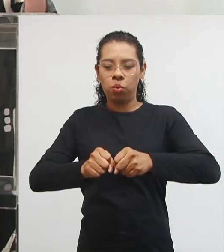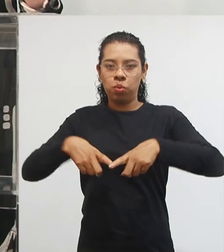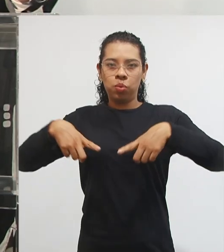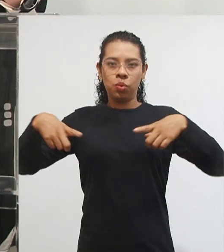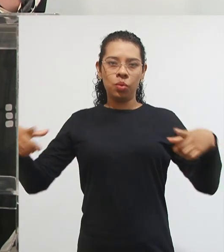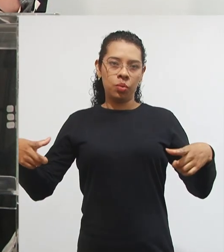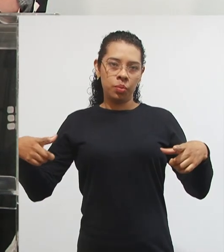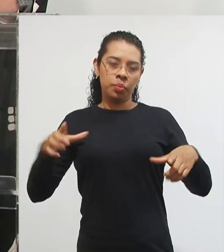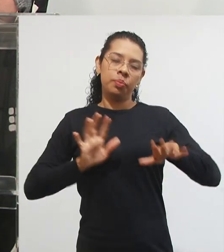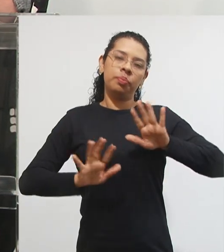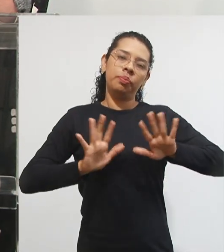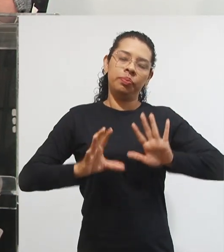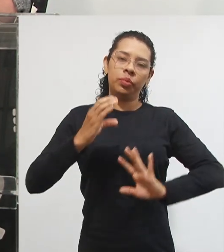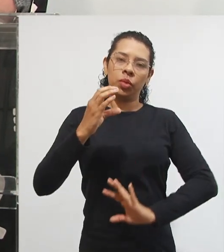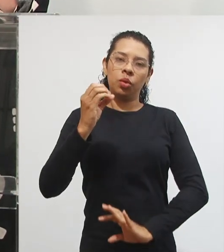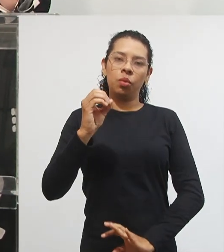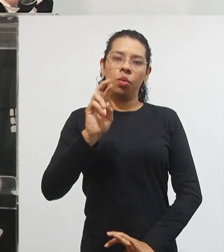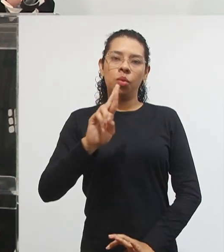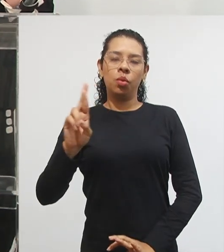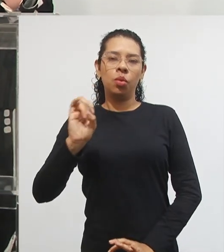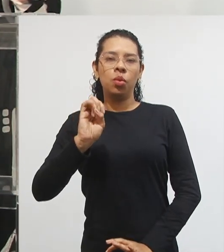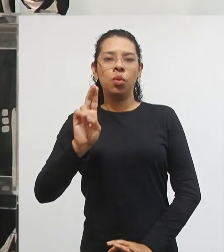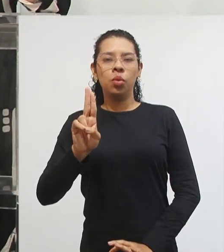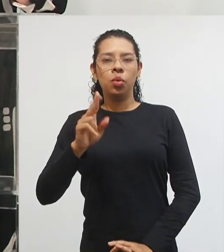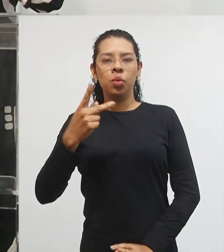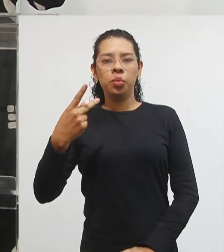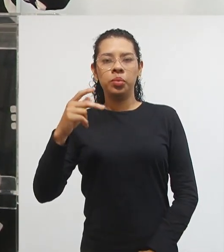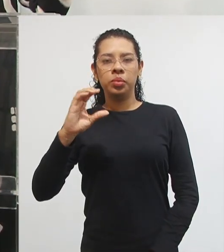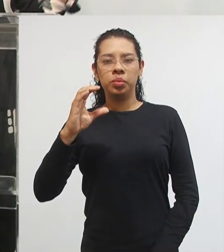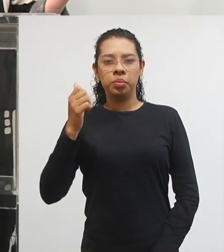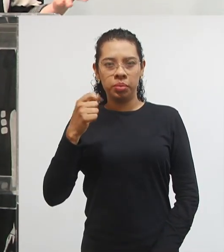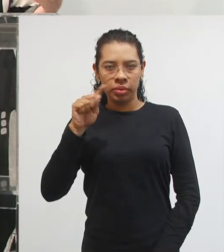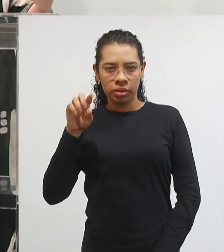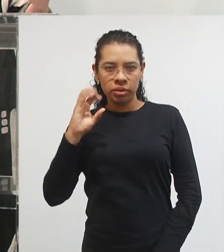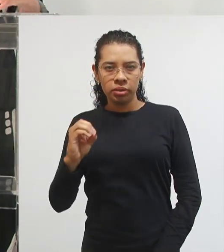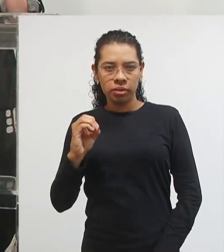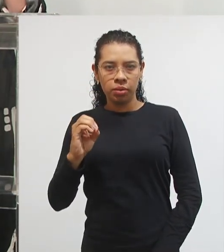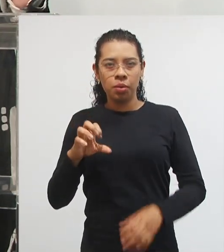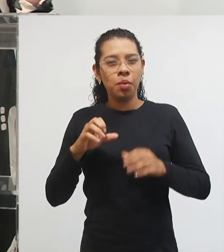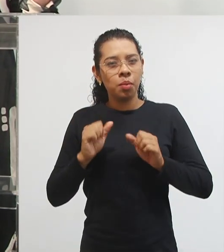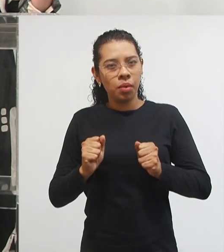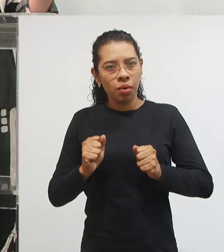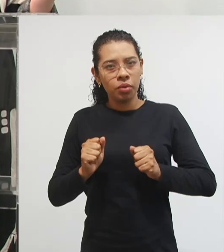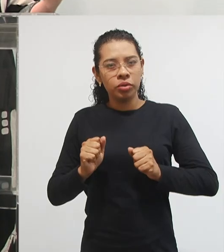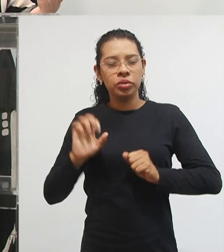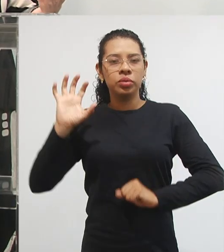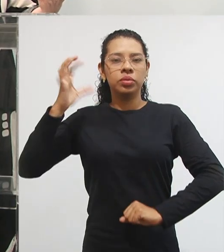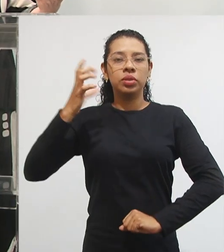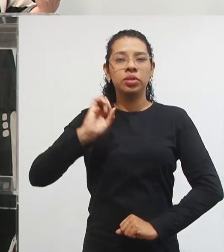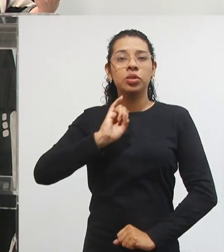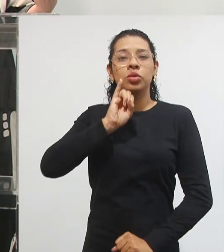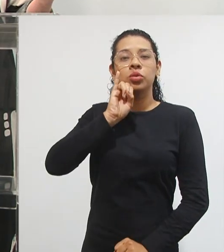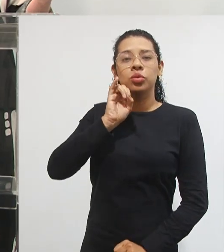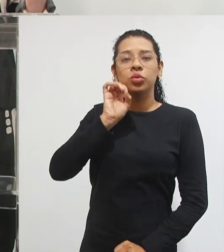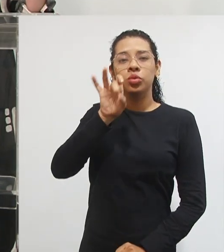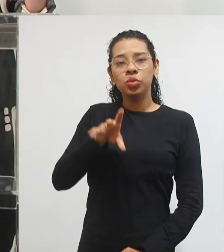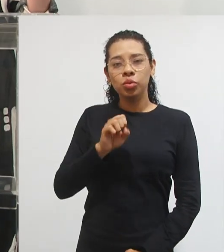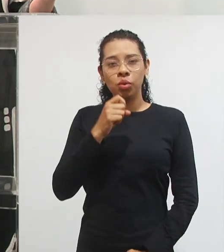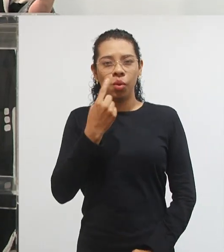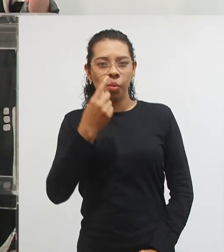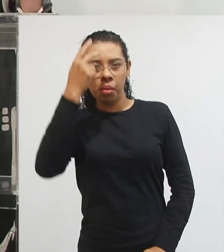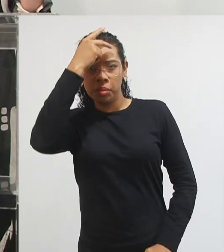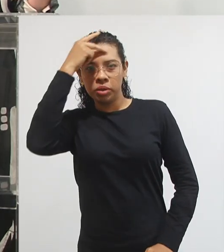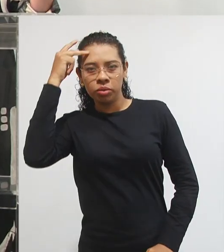algo pontual muitas vezes. Ele não diz de toda a instituição, de todos aqueles servidores que trabalham lá